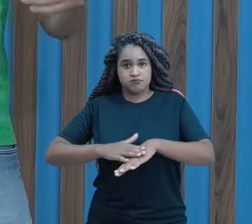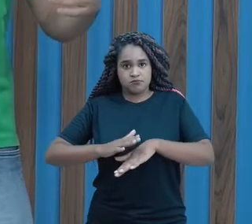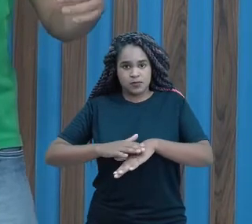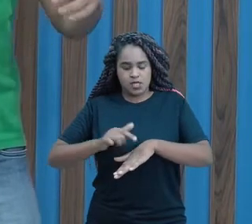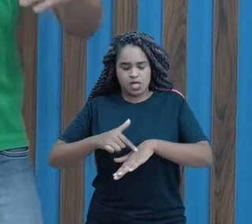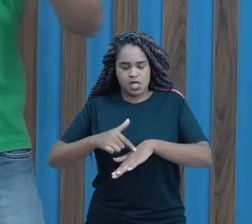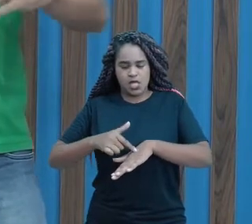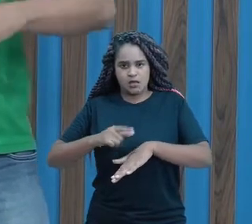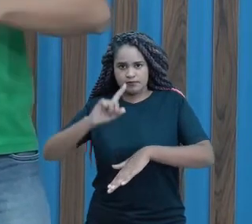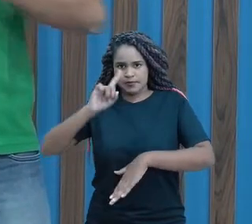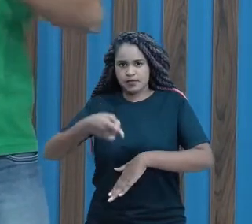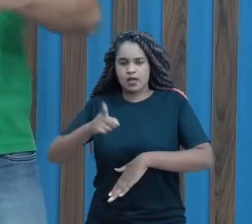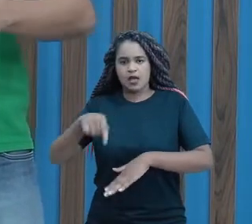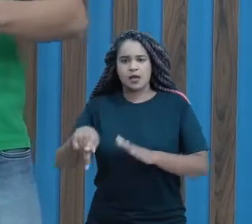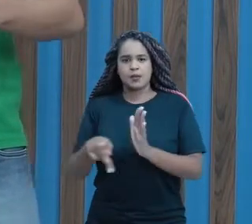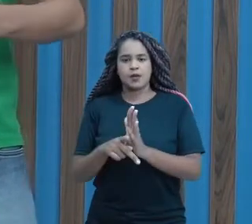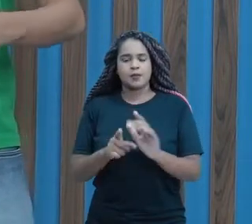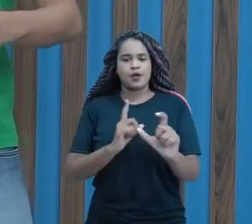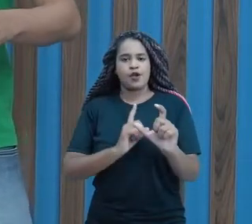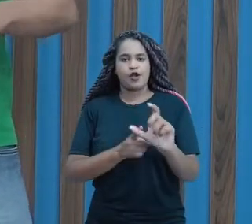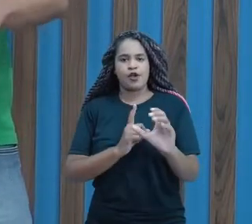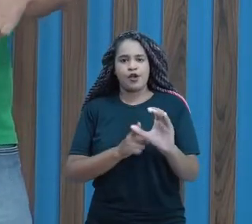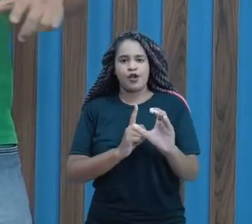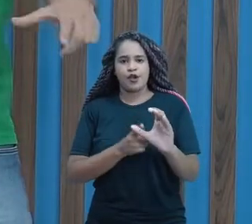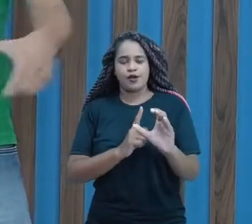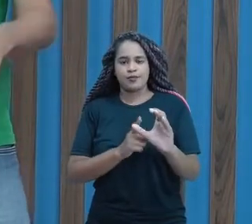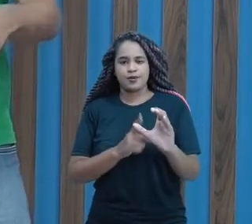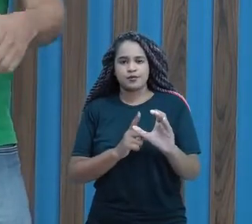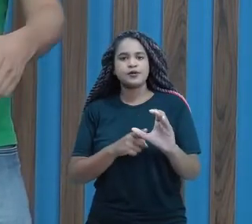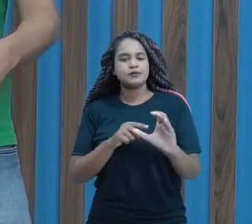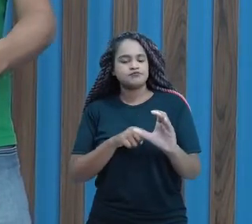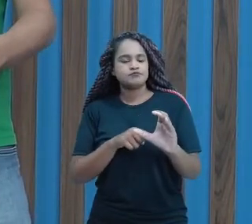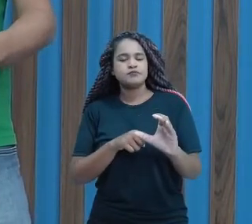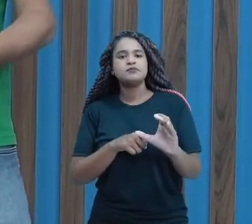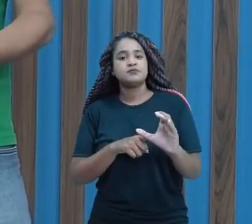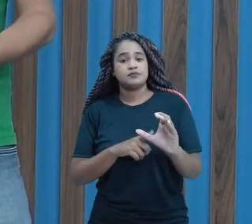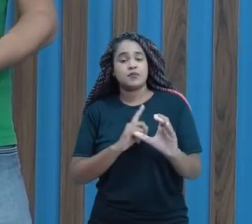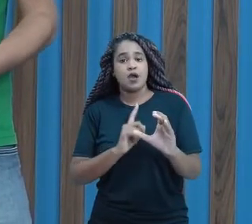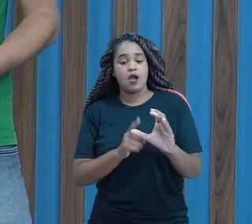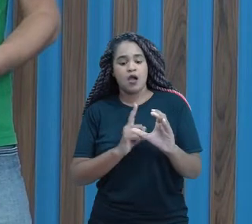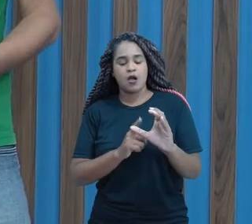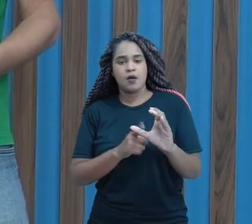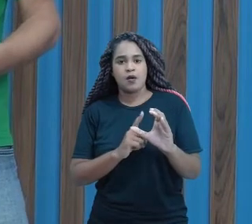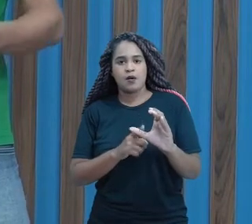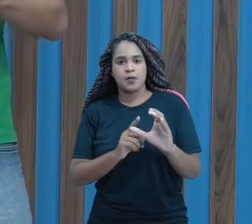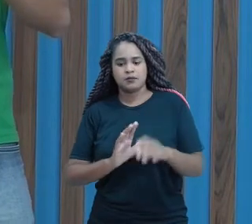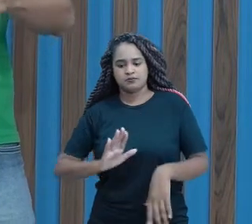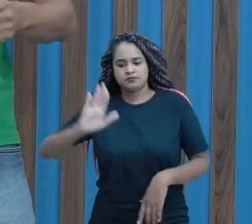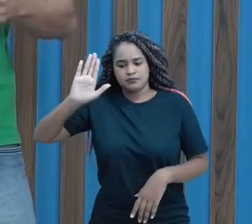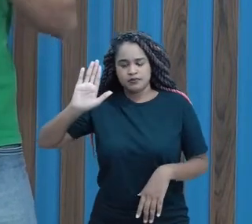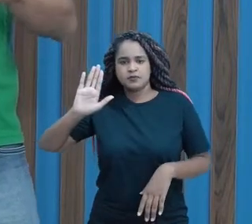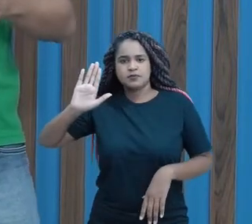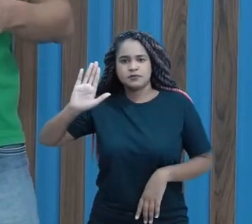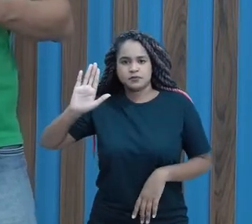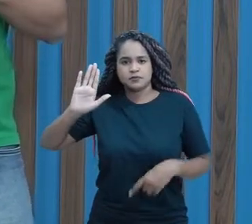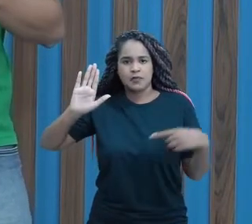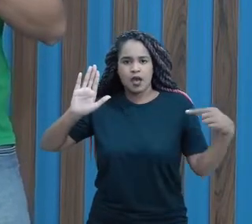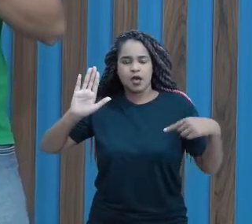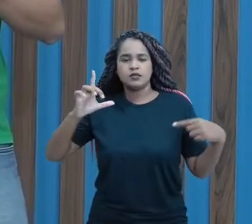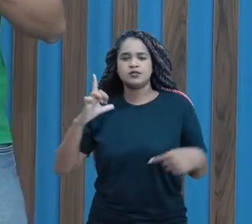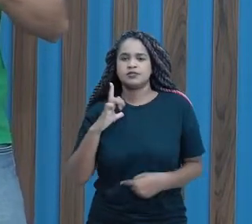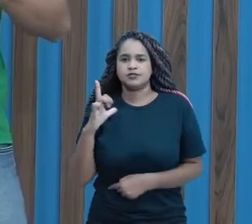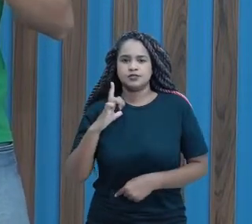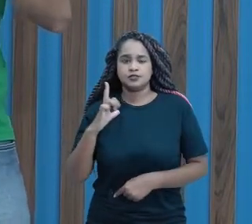então os dirigentes do Partido Comunista eram escolhidos pelo próprio partido, tá certo? Então, de fato, era uma